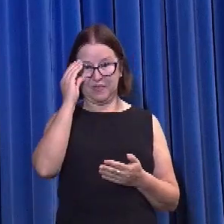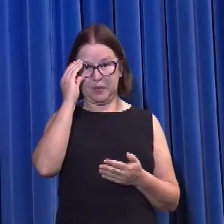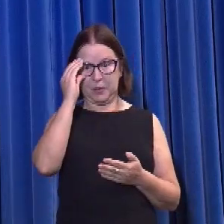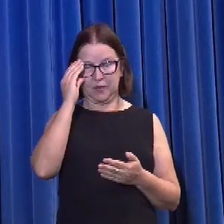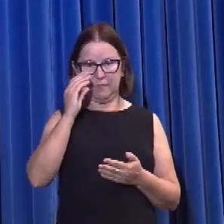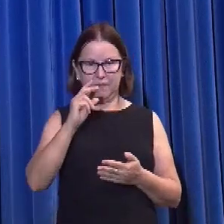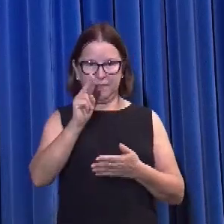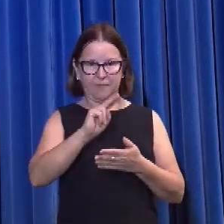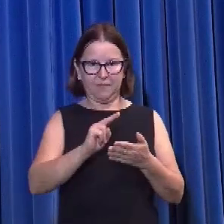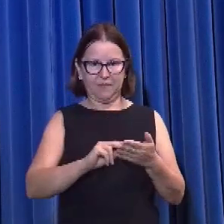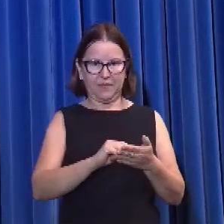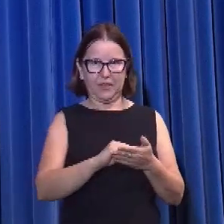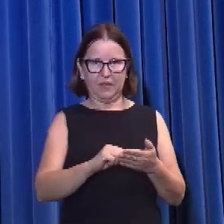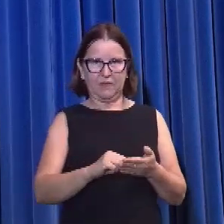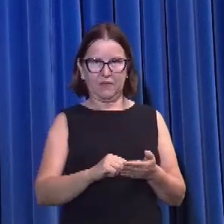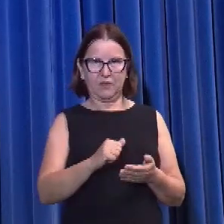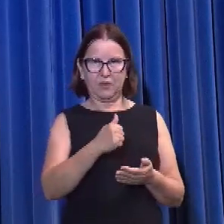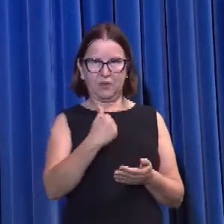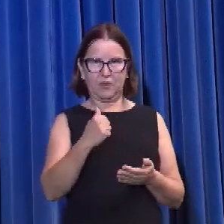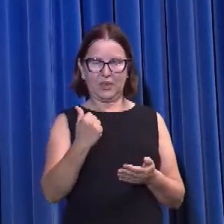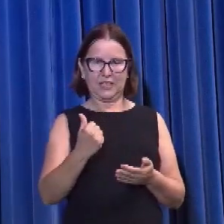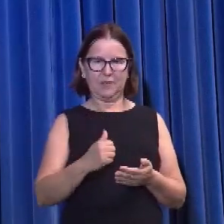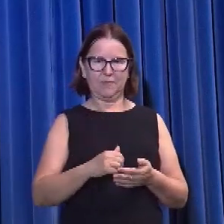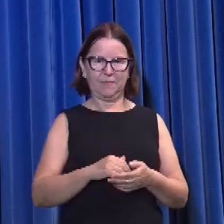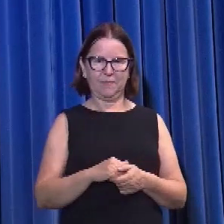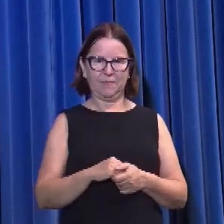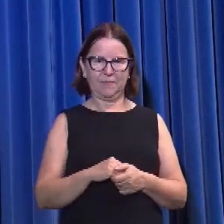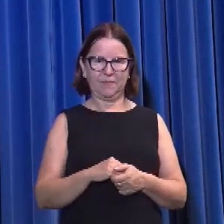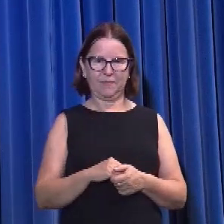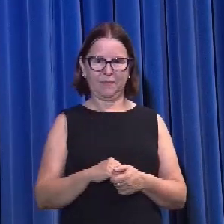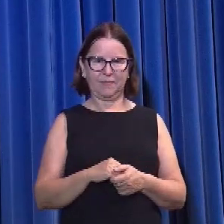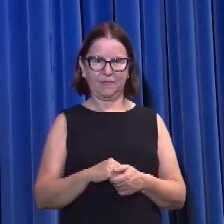Vamos ler só o verso 11.